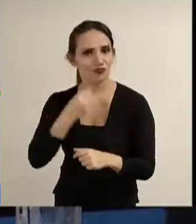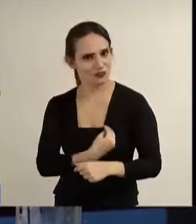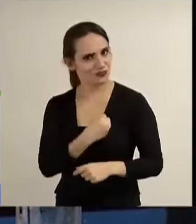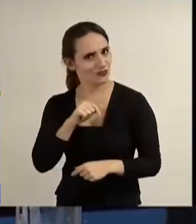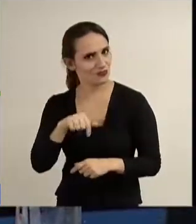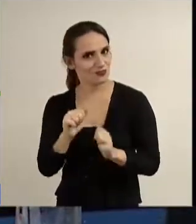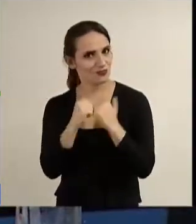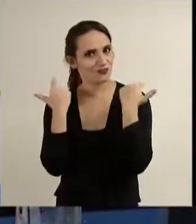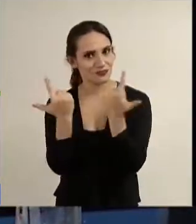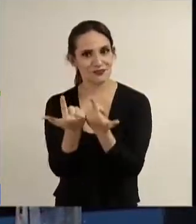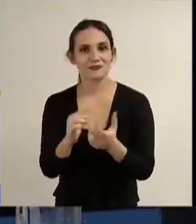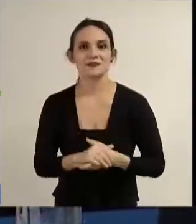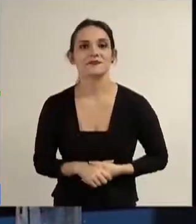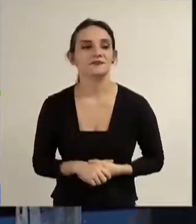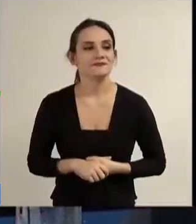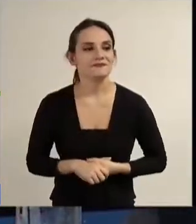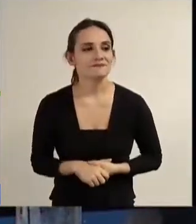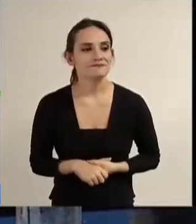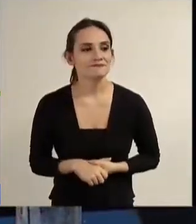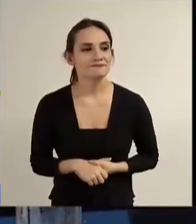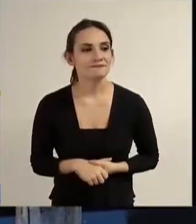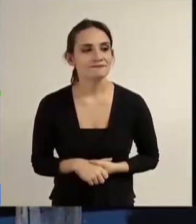Legislativa.